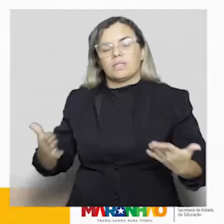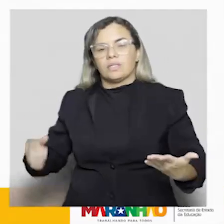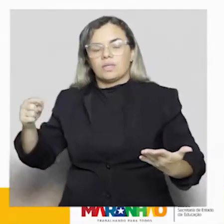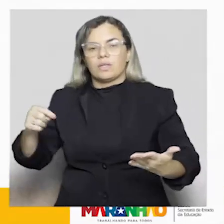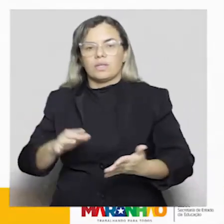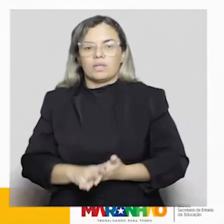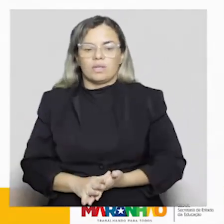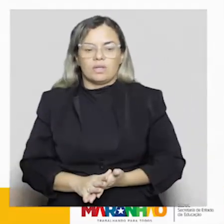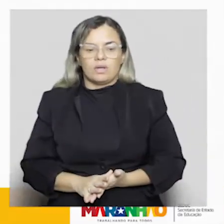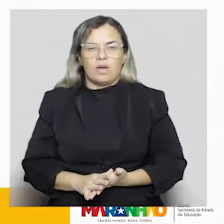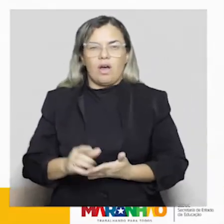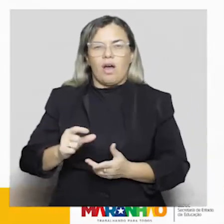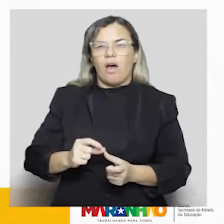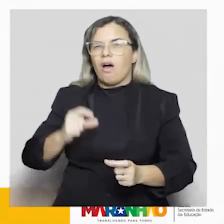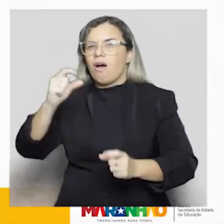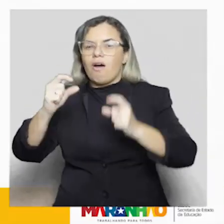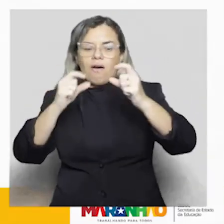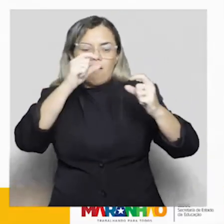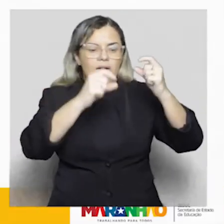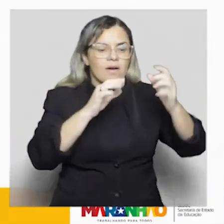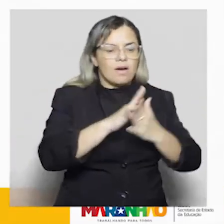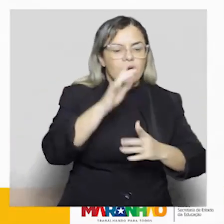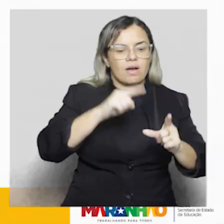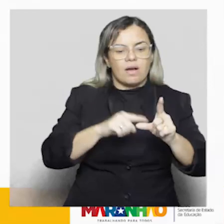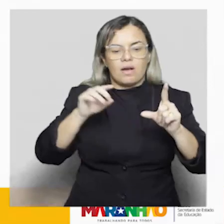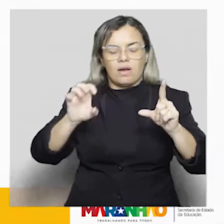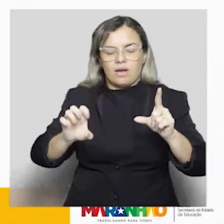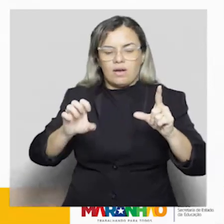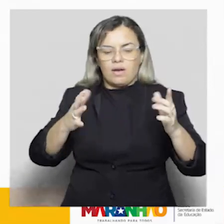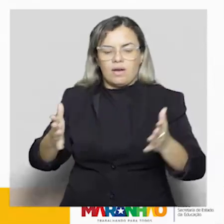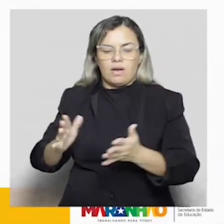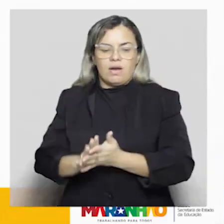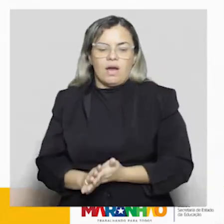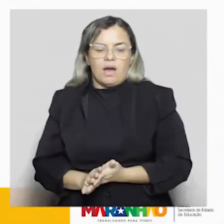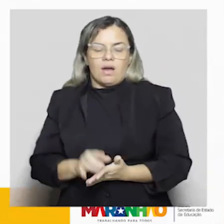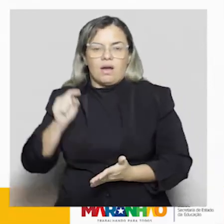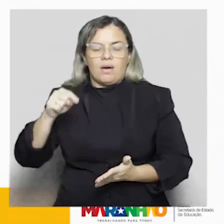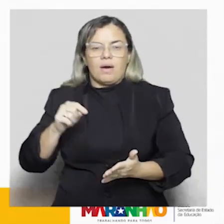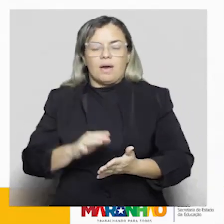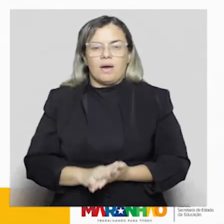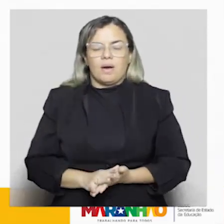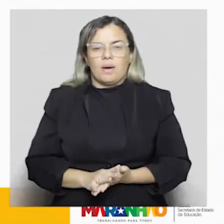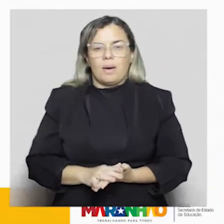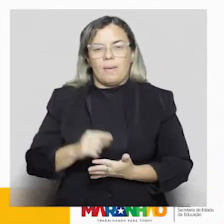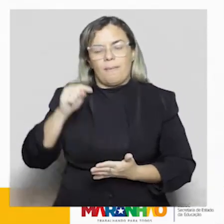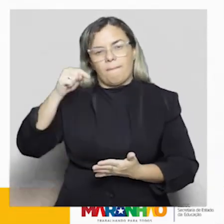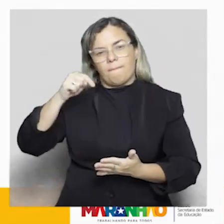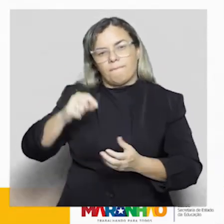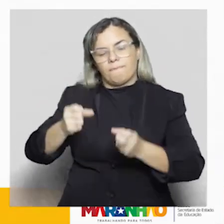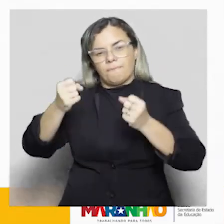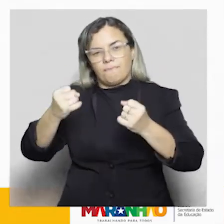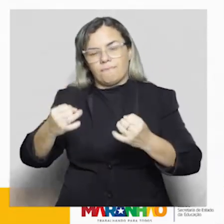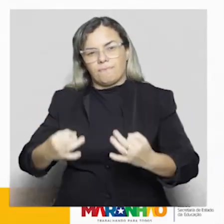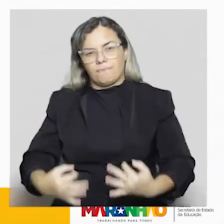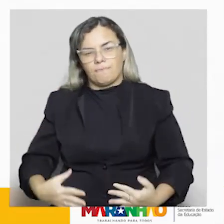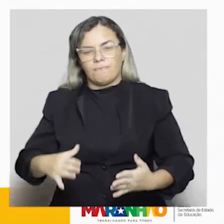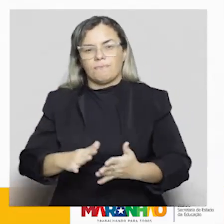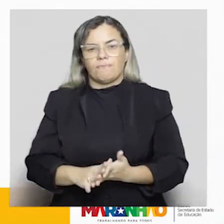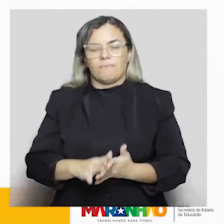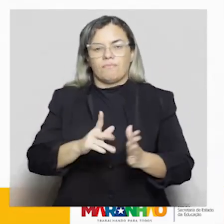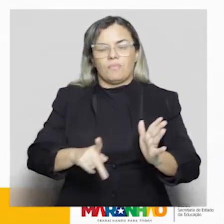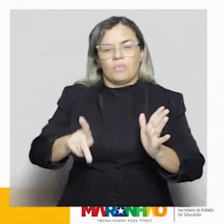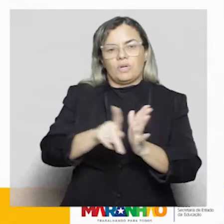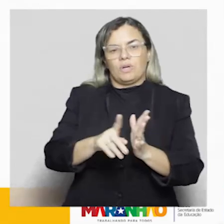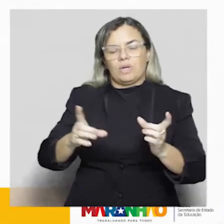francês, o naif, né, é um nome francês, significa arte bruta, mas também arte praticamente autodidata, que parte de